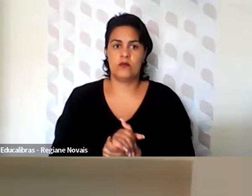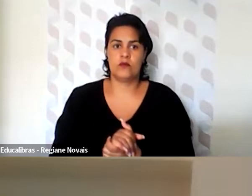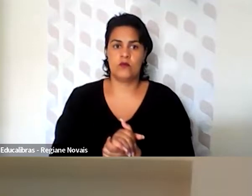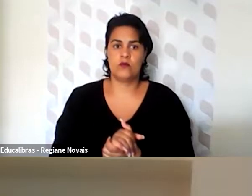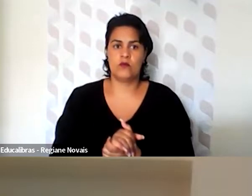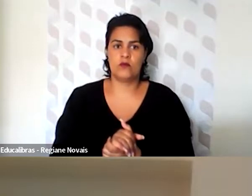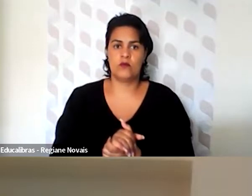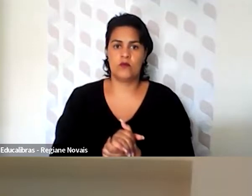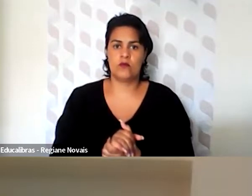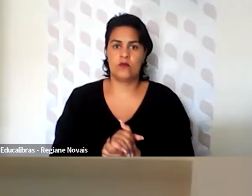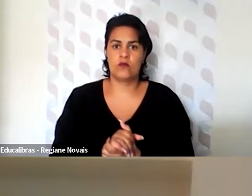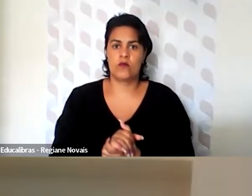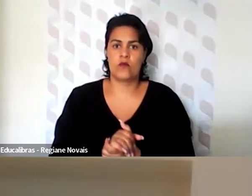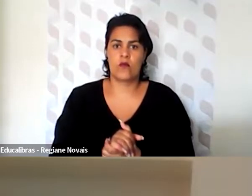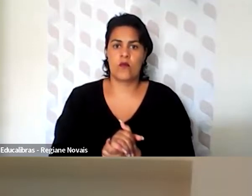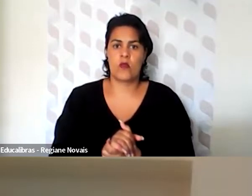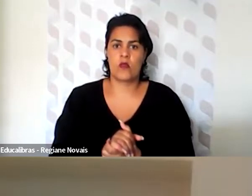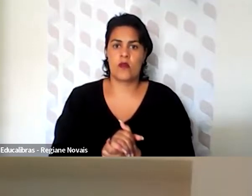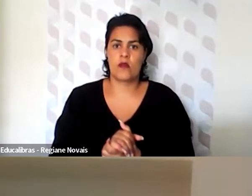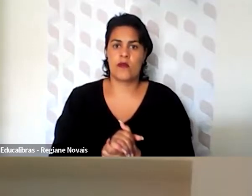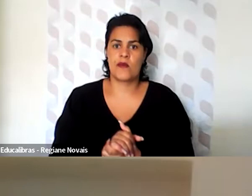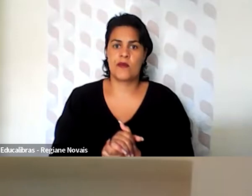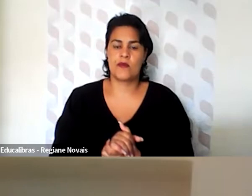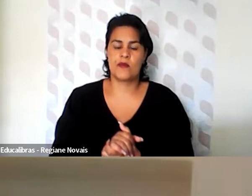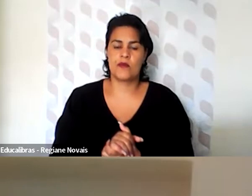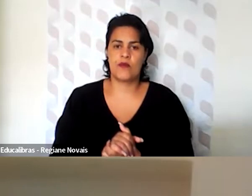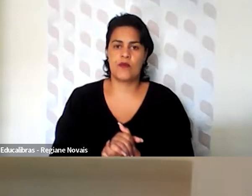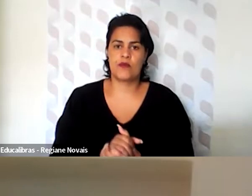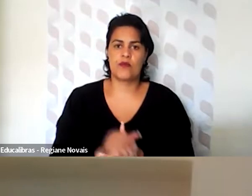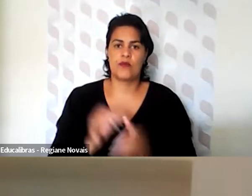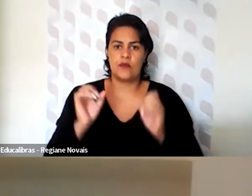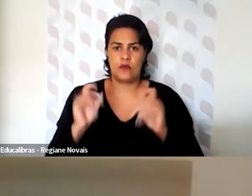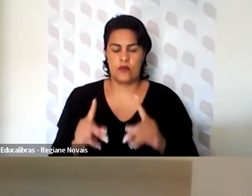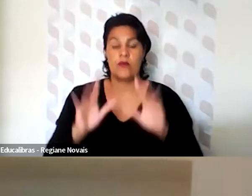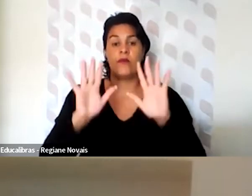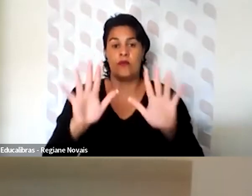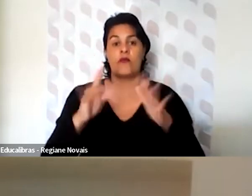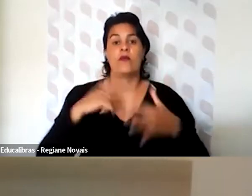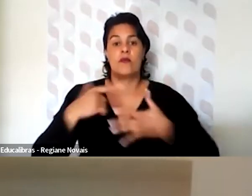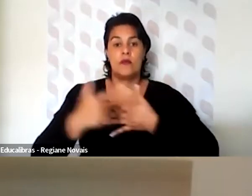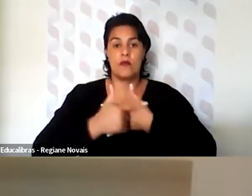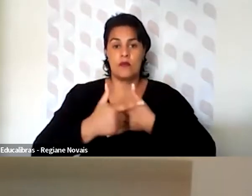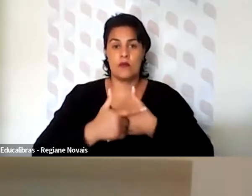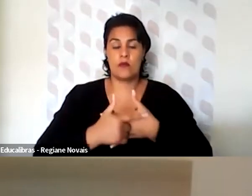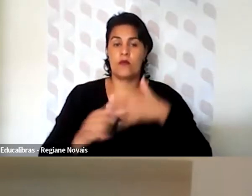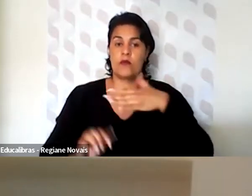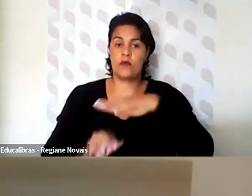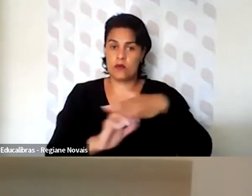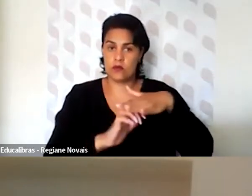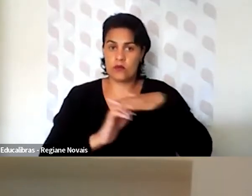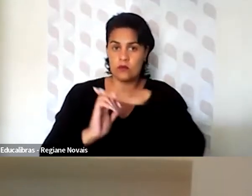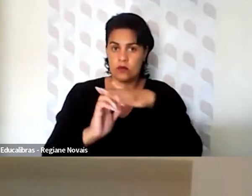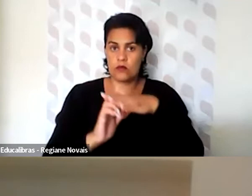diferente daqui para frente. Dito tudo isso, eu entendo que tem um papel empresarial que é o de equalizar as